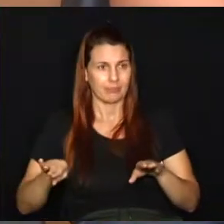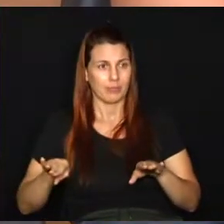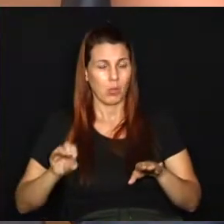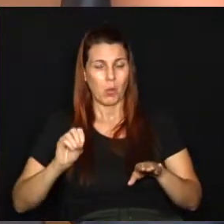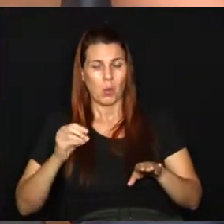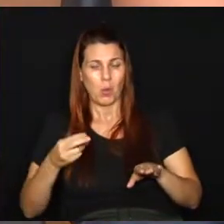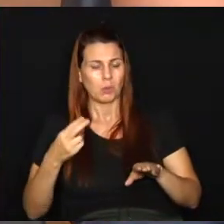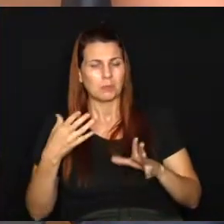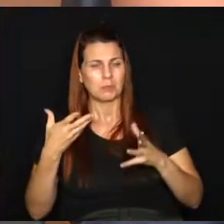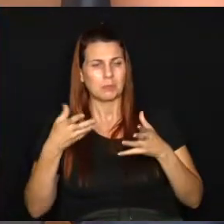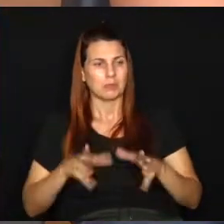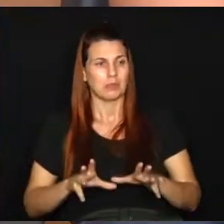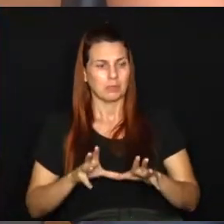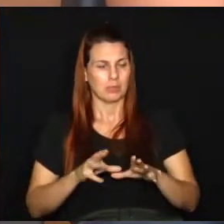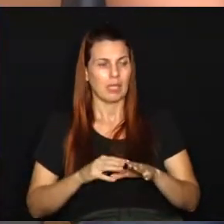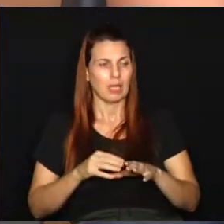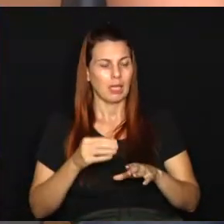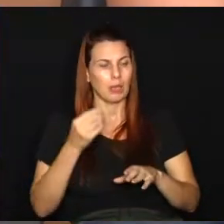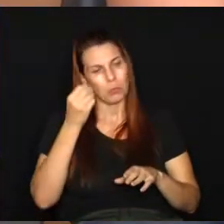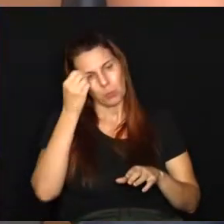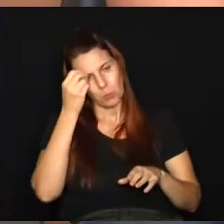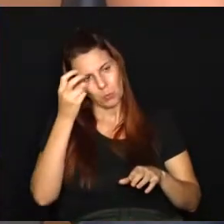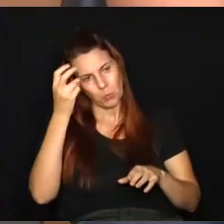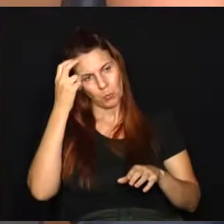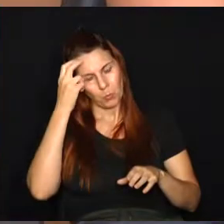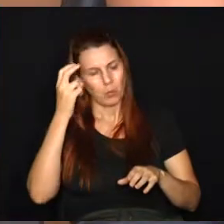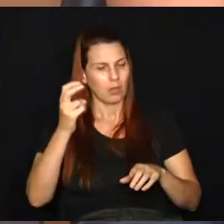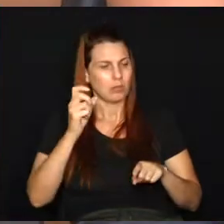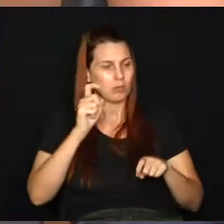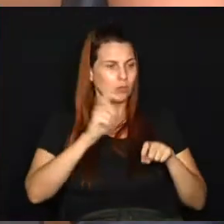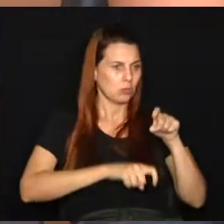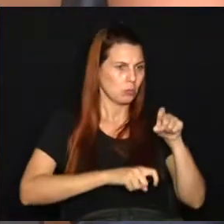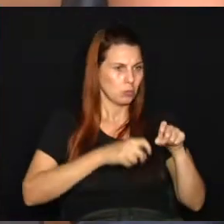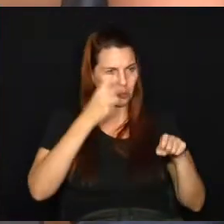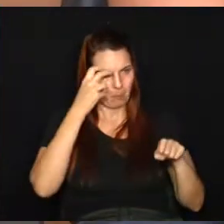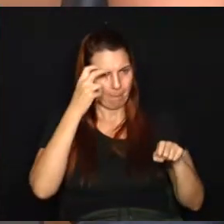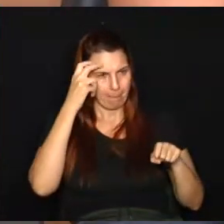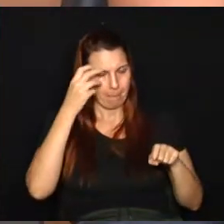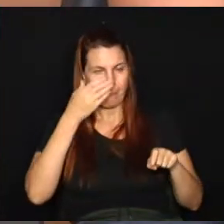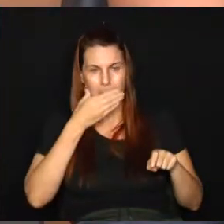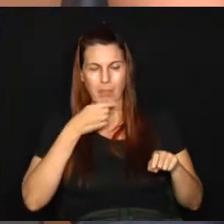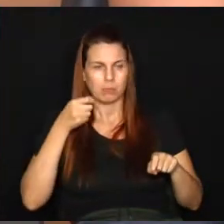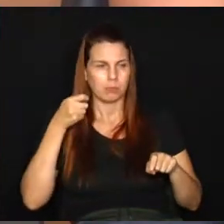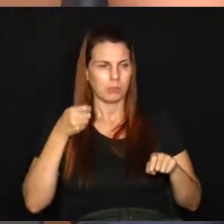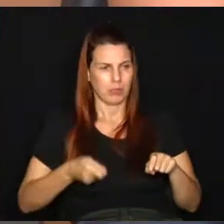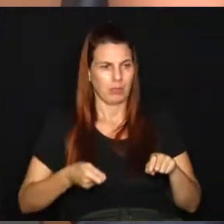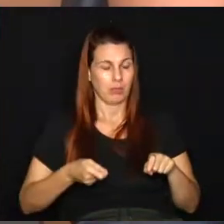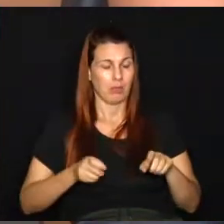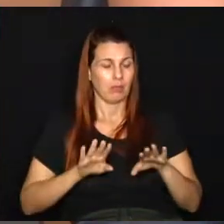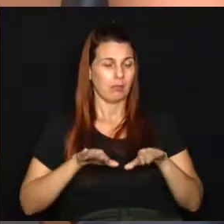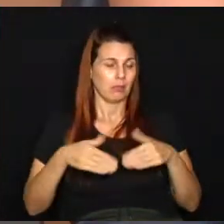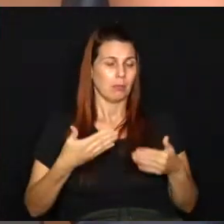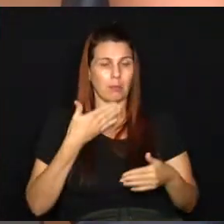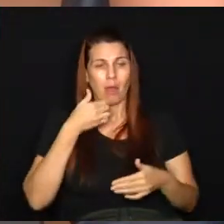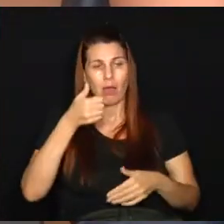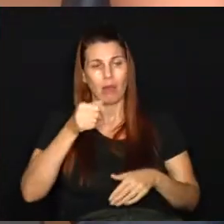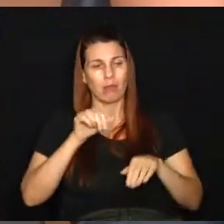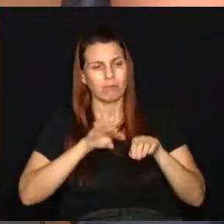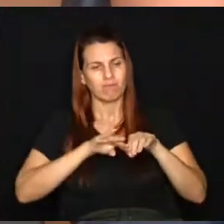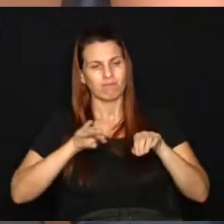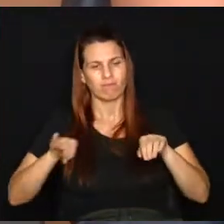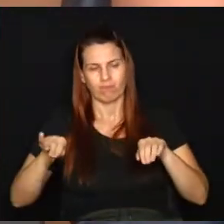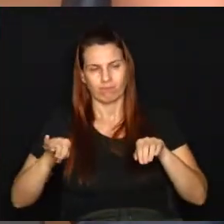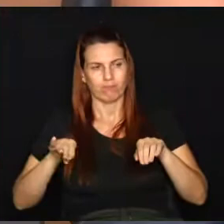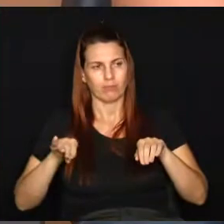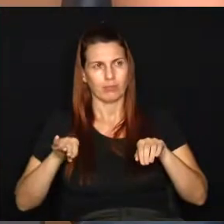lidar com a cultura do estupro e com a cultura do machismo. Então eles preferiam excluir as mulheres desses espaços. E quando a gente pensa que se as